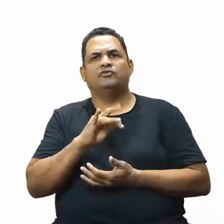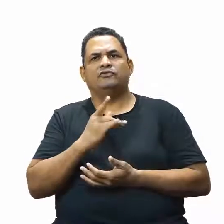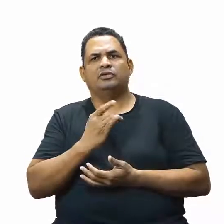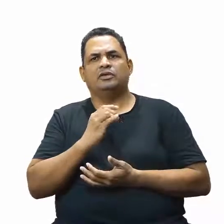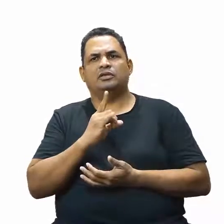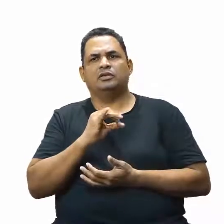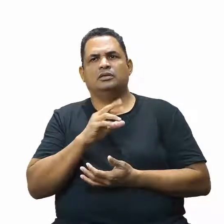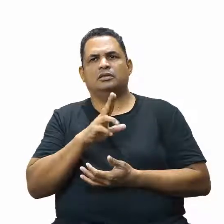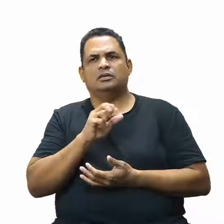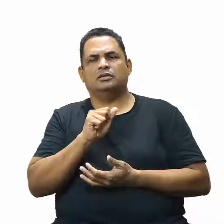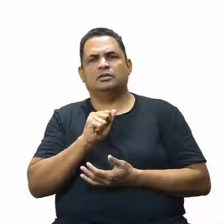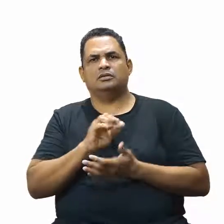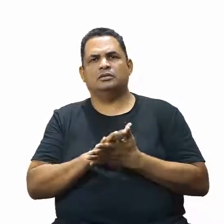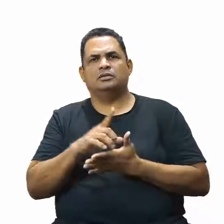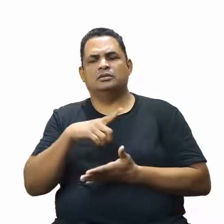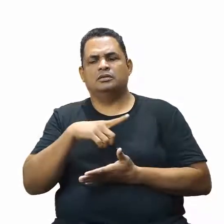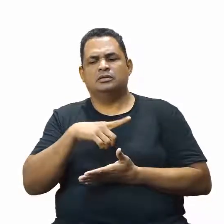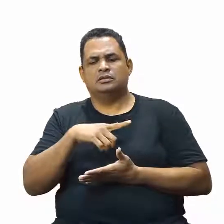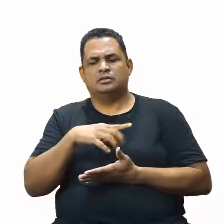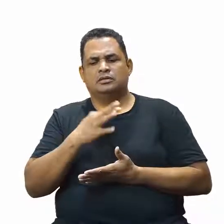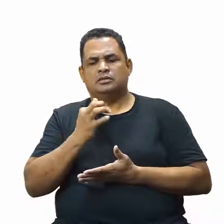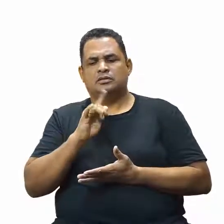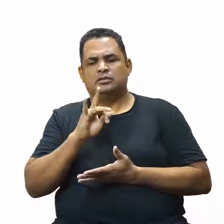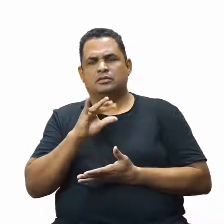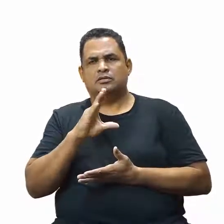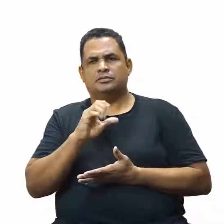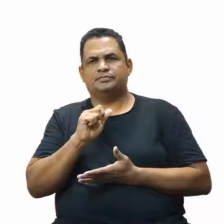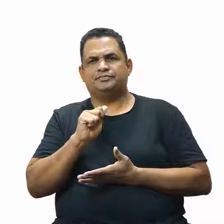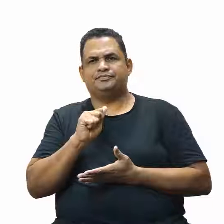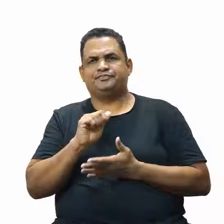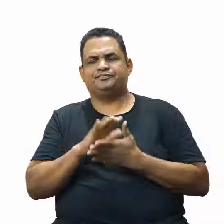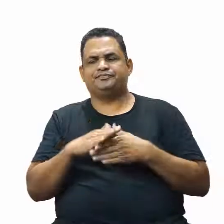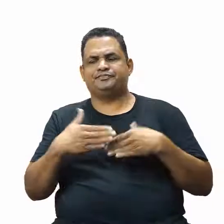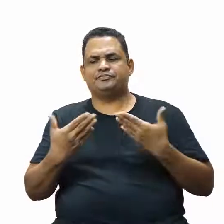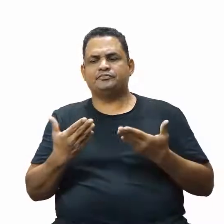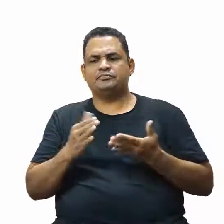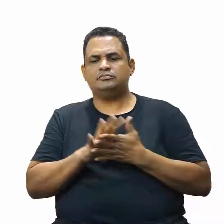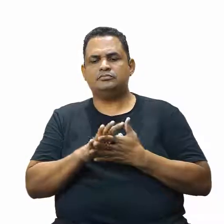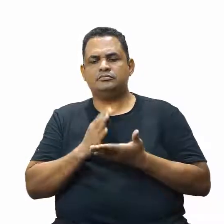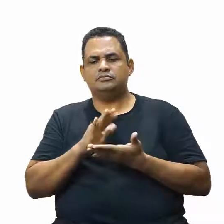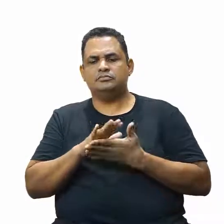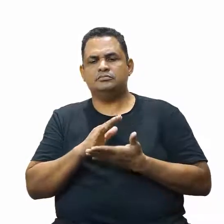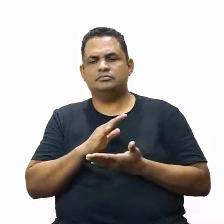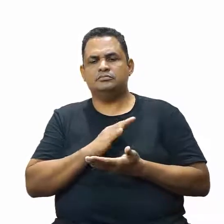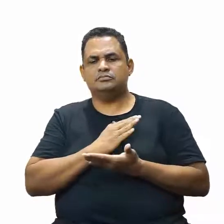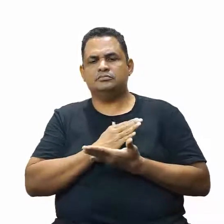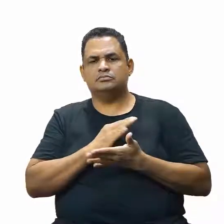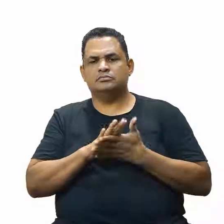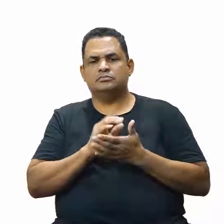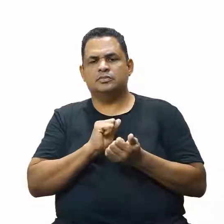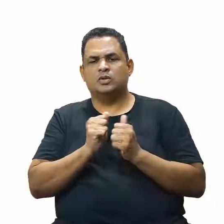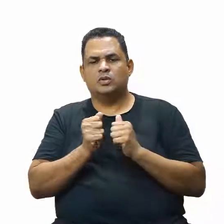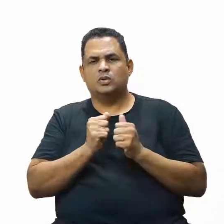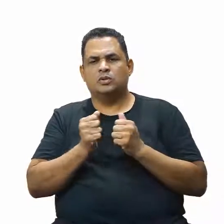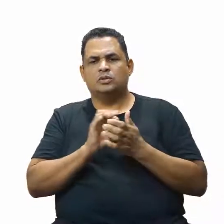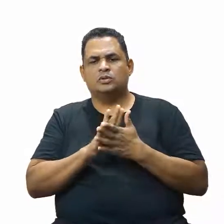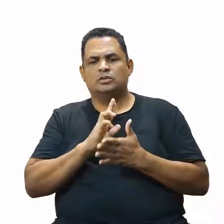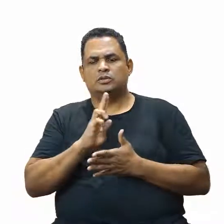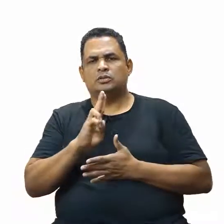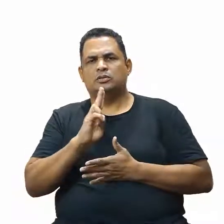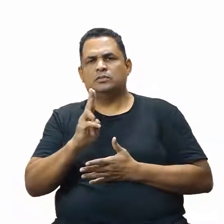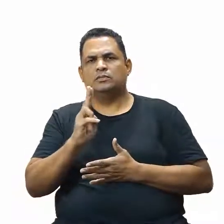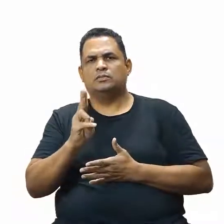polvilhadeira. Porque existem fungos, pessoal, que eliminam não, eles controlam mesmo esse processo